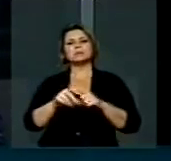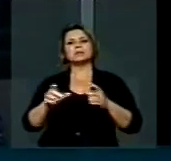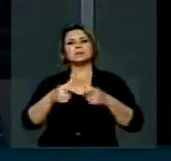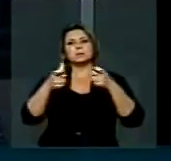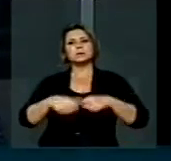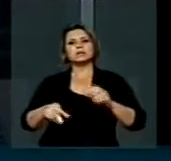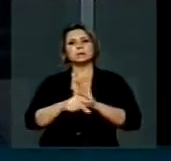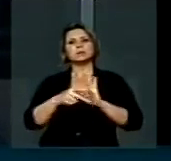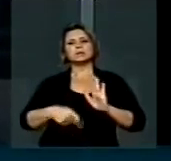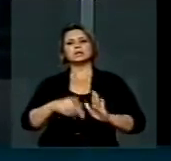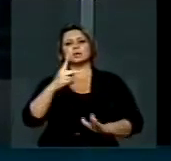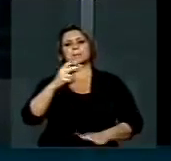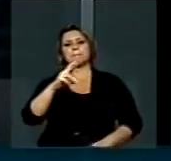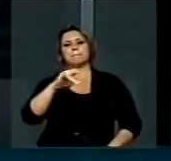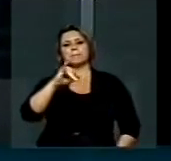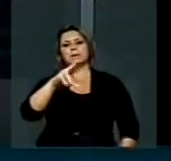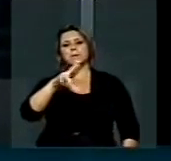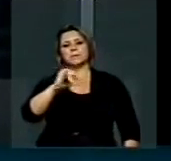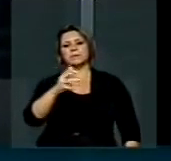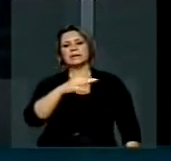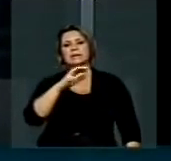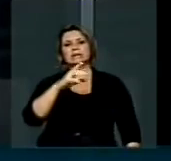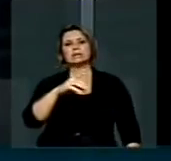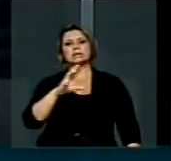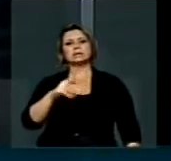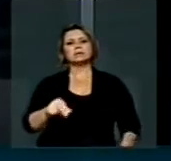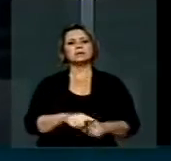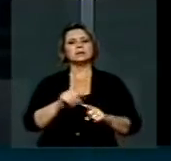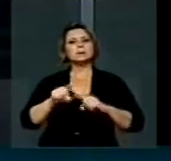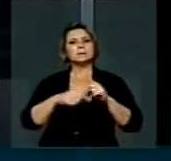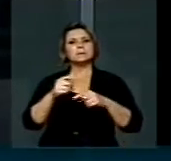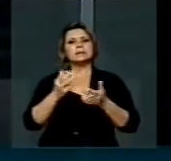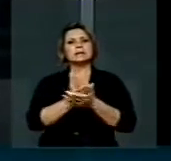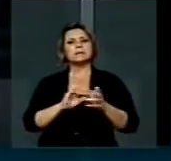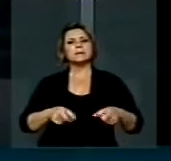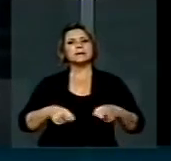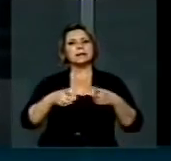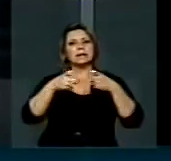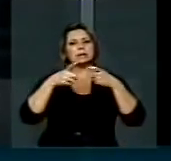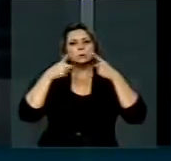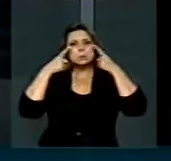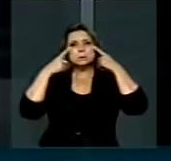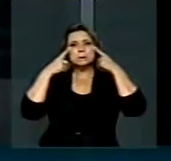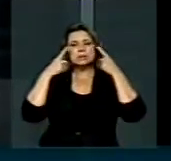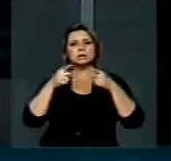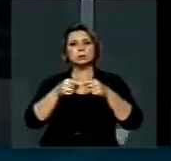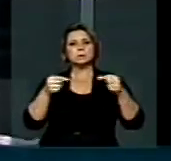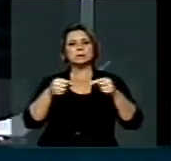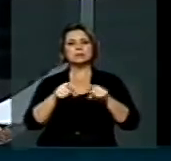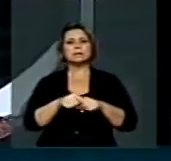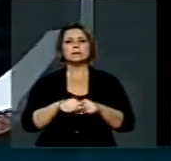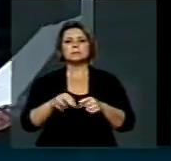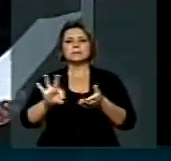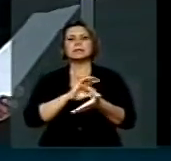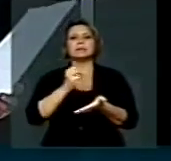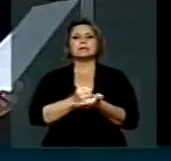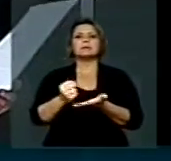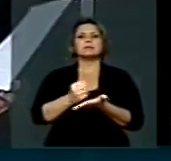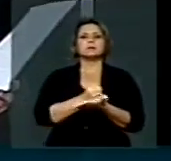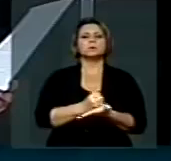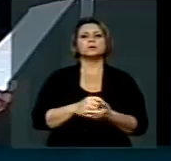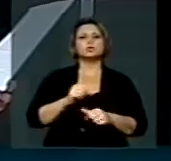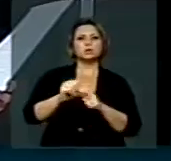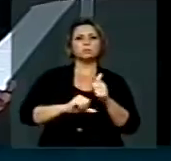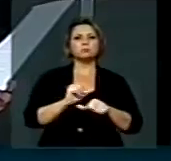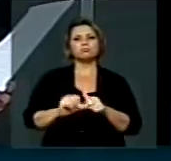declarado província do Império Manchu. Após a derrota na guerra com o Japão, o governo Manchu assina o tratado que